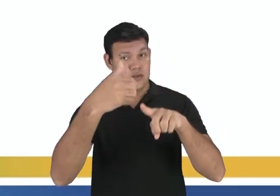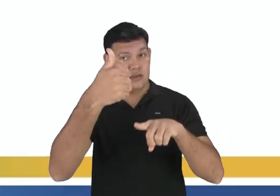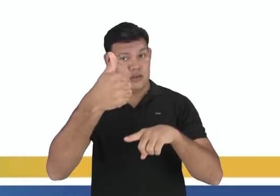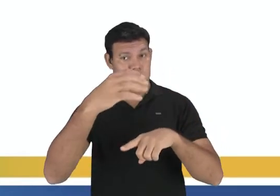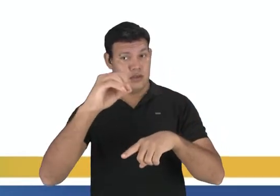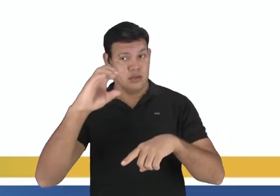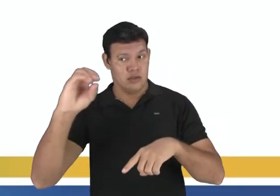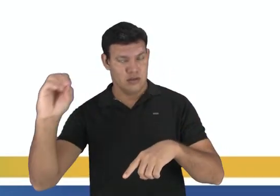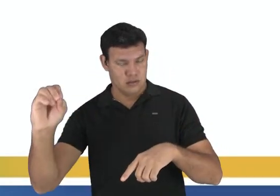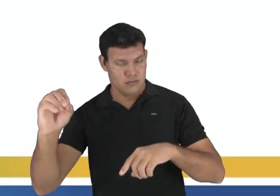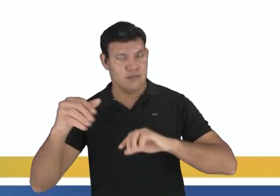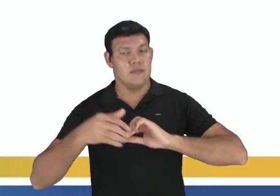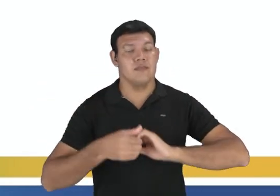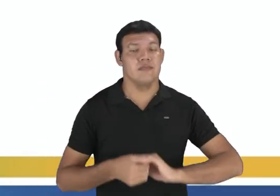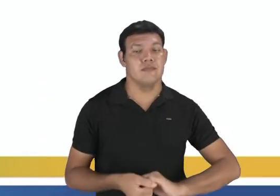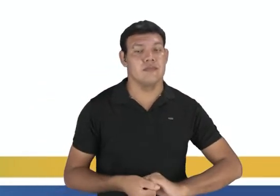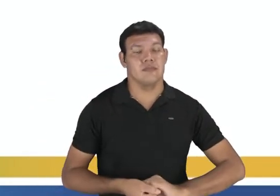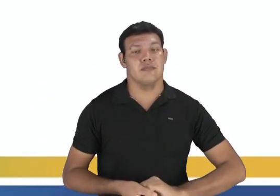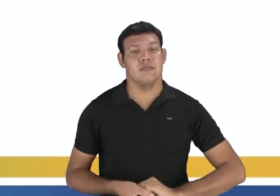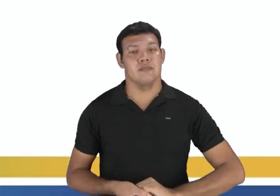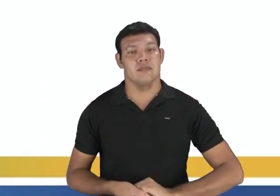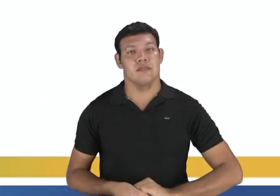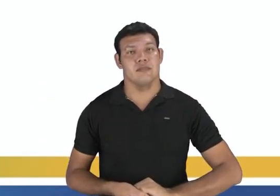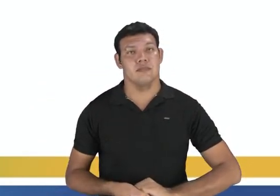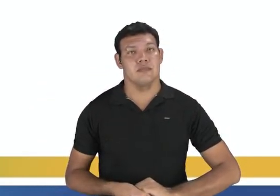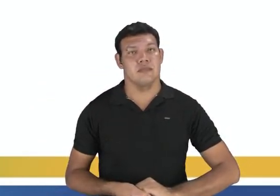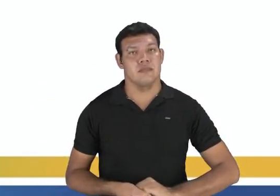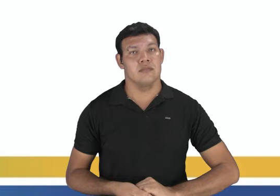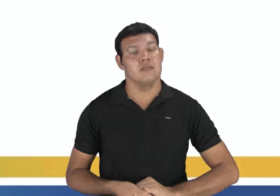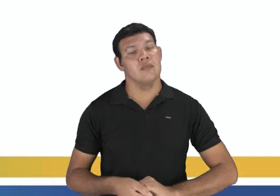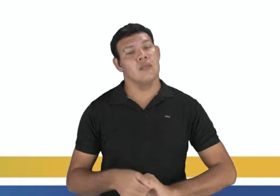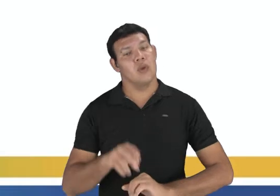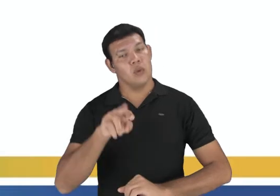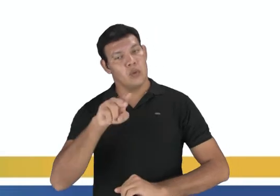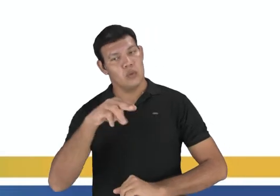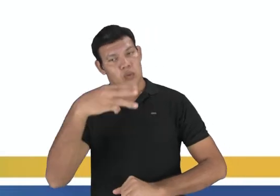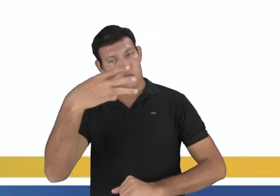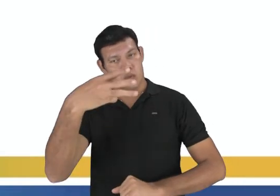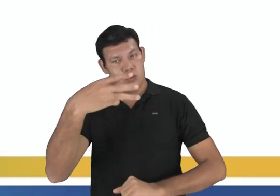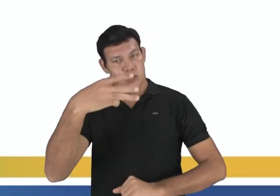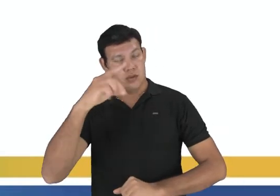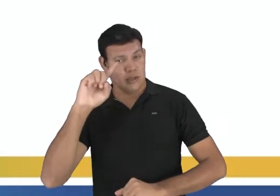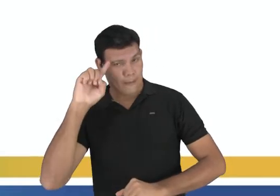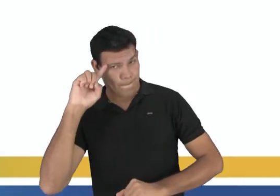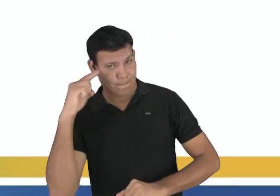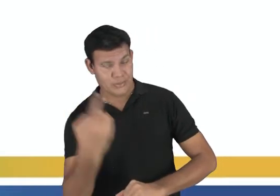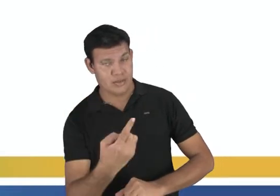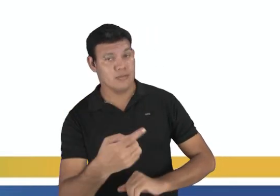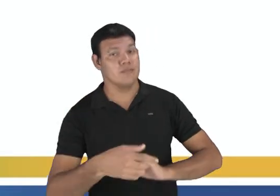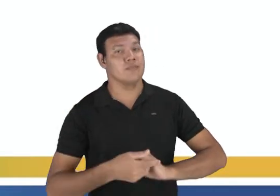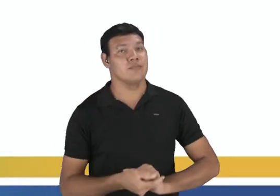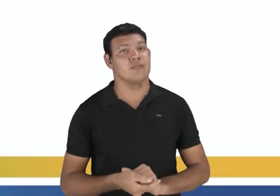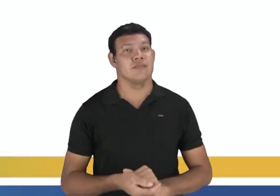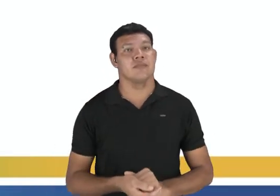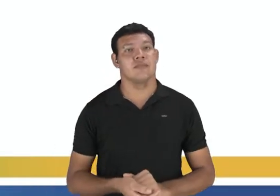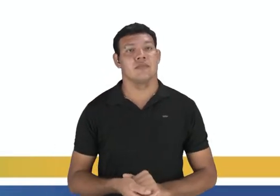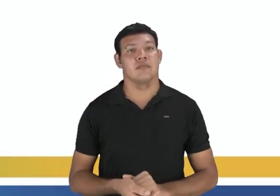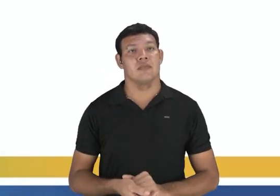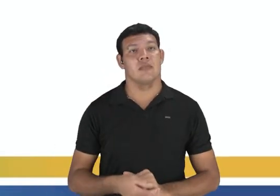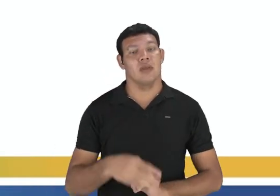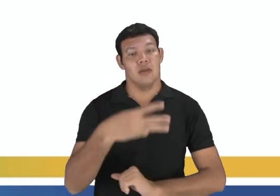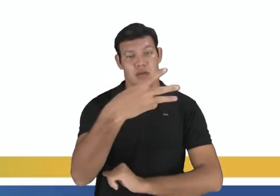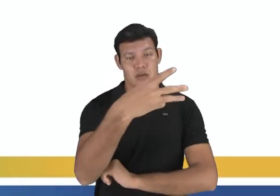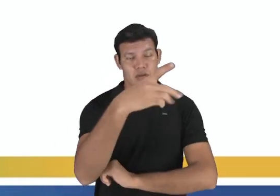ainda, 3 vezes 10 vezes 10 vezes 10, que é igual a 3.000. E aí nós vamos ter a transformação de